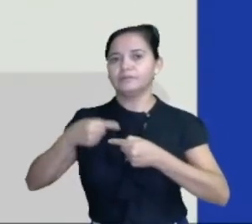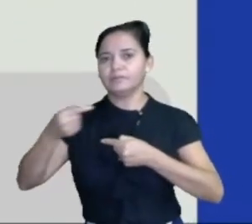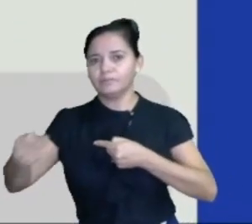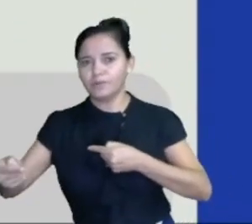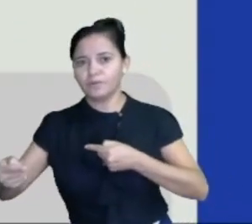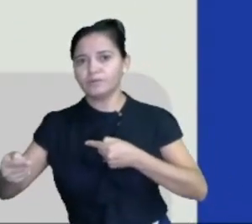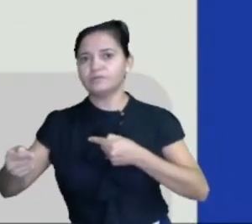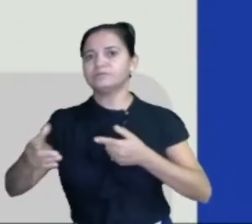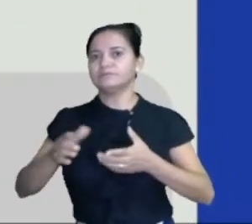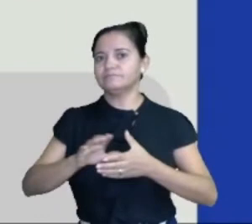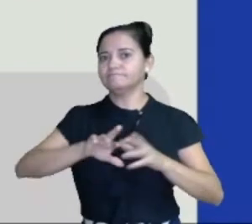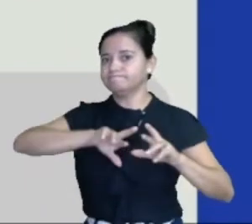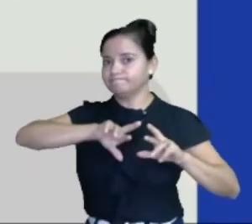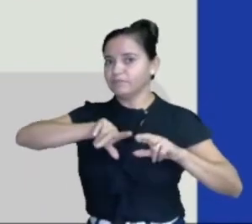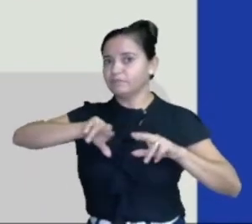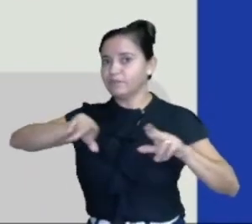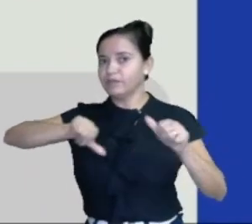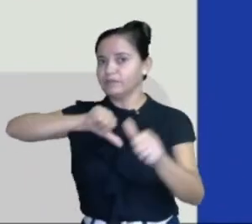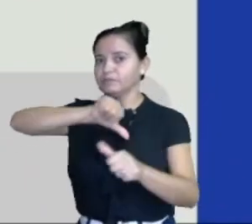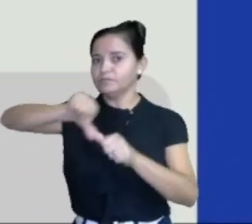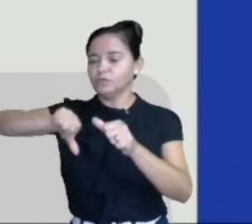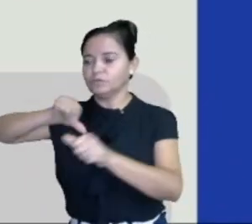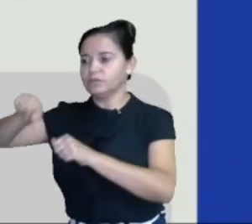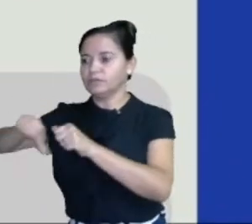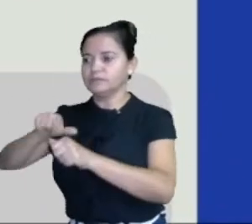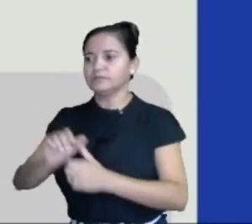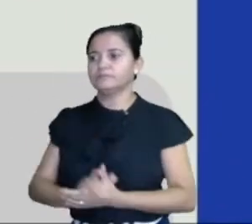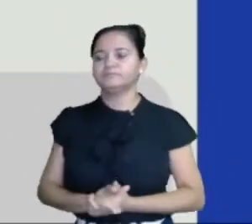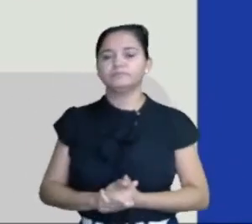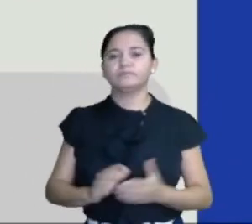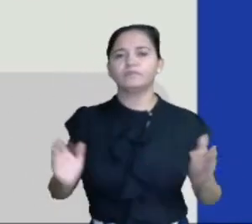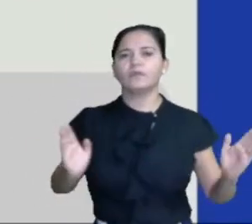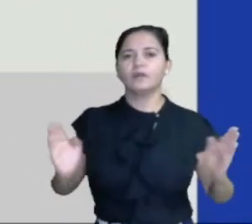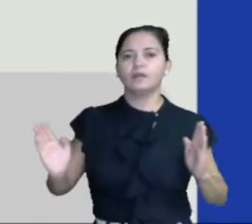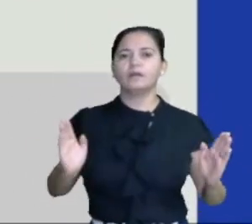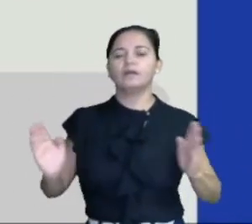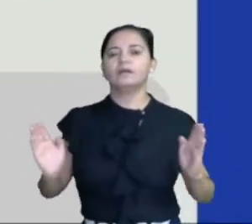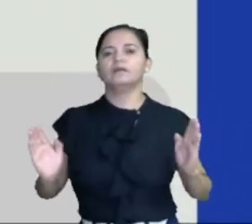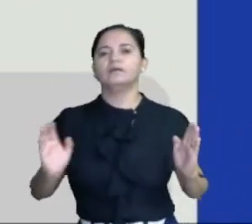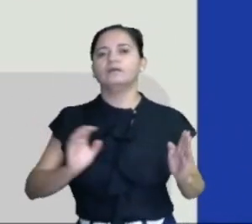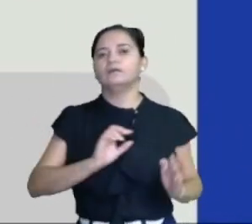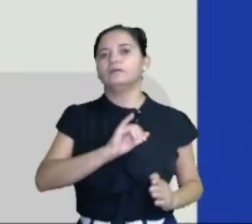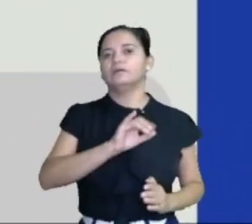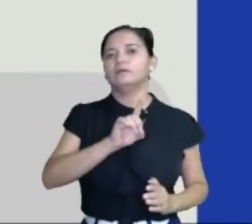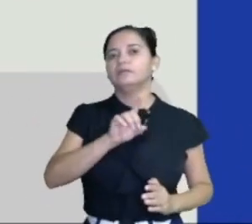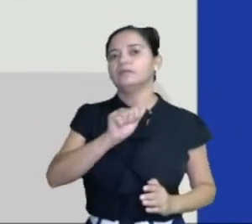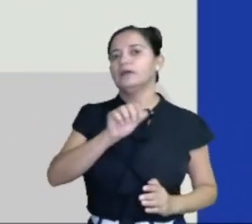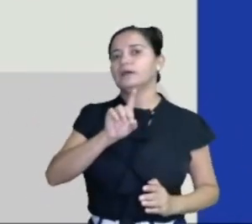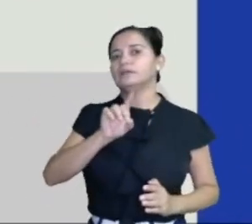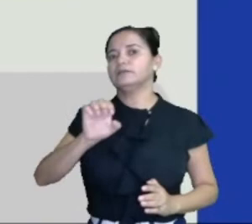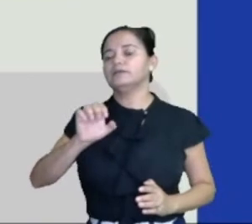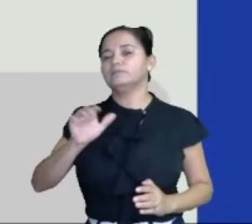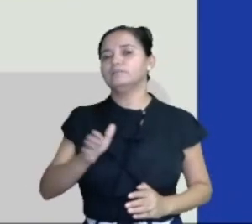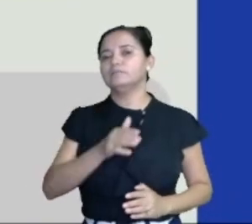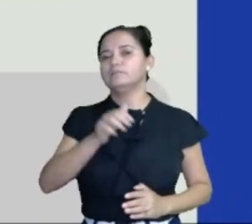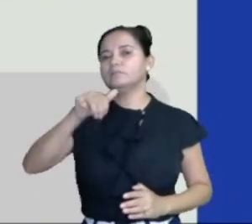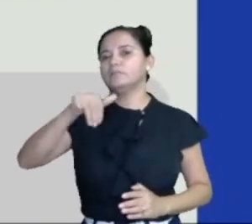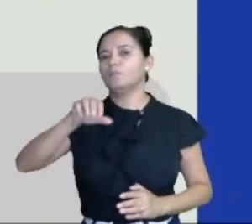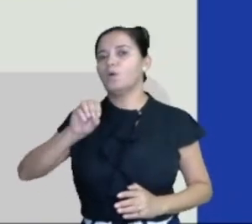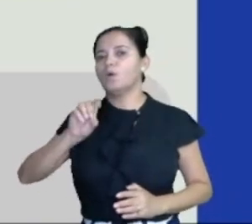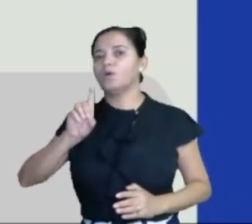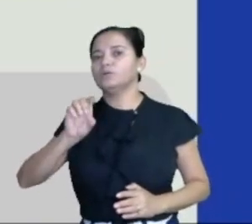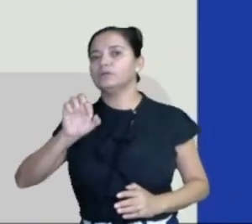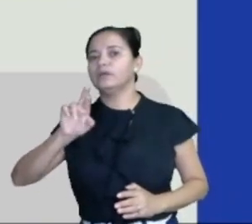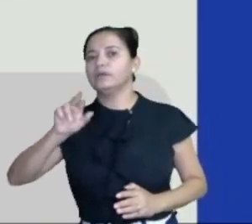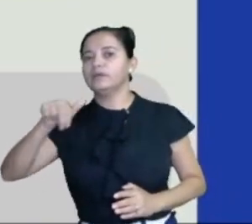capitalista. A Idade Moderna, que é um período histórico que se estende, veja, posteriormente